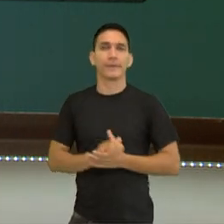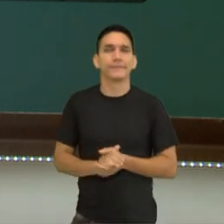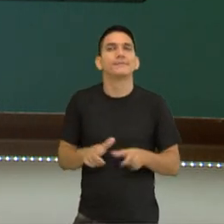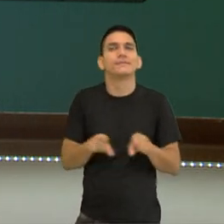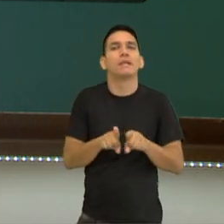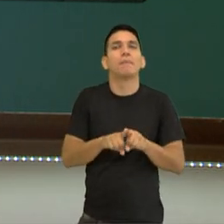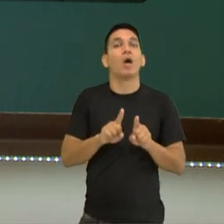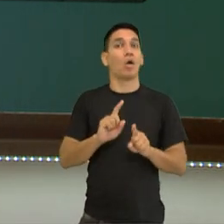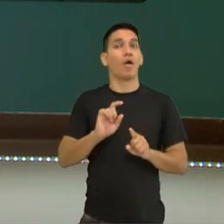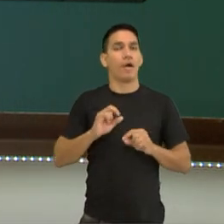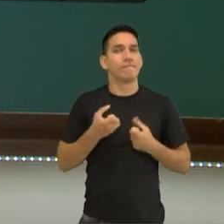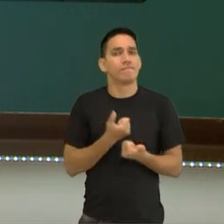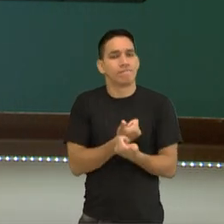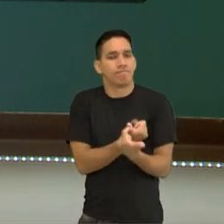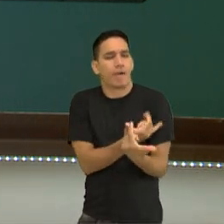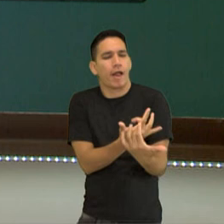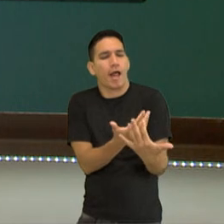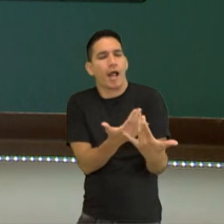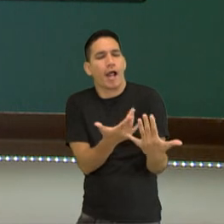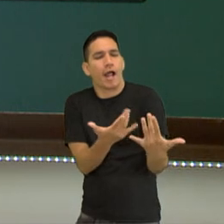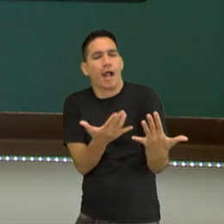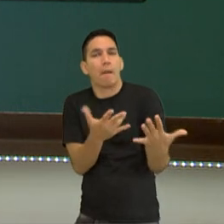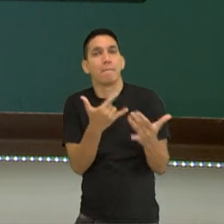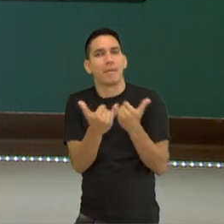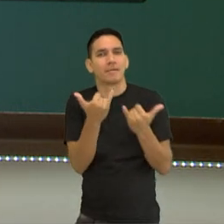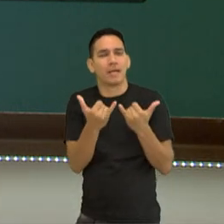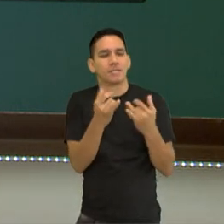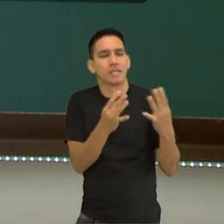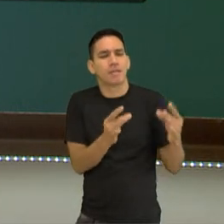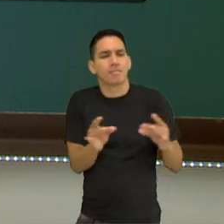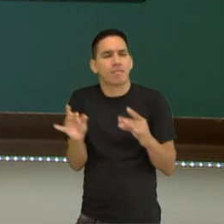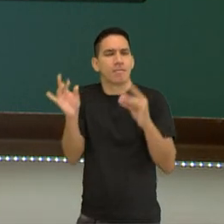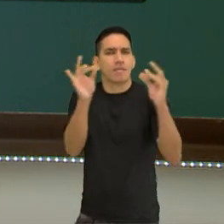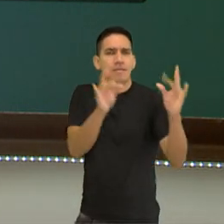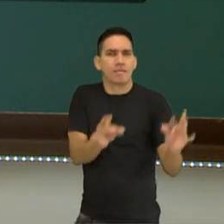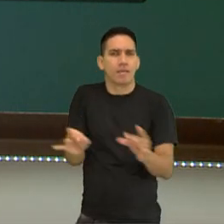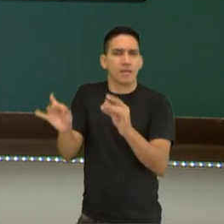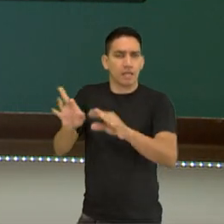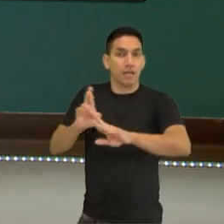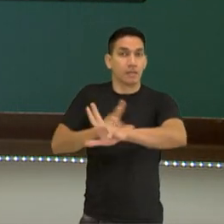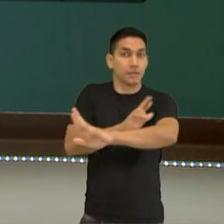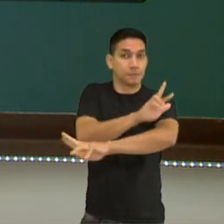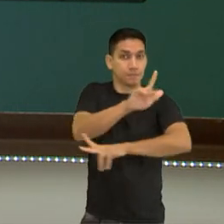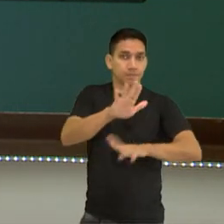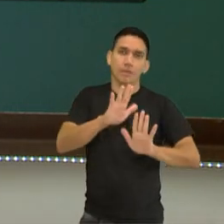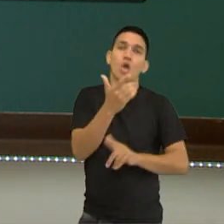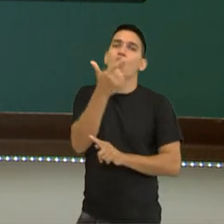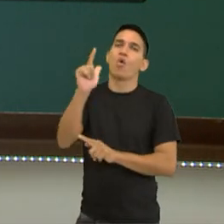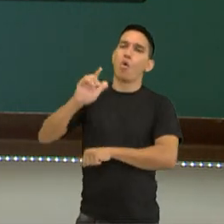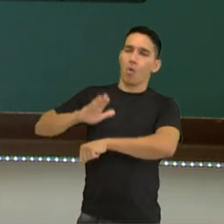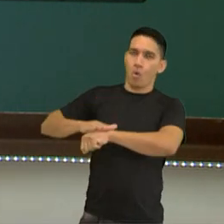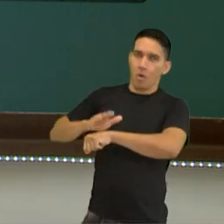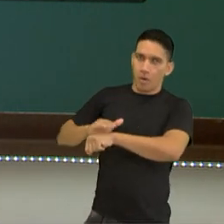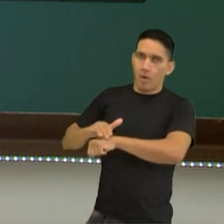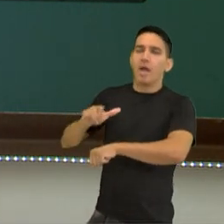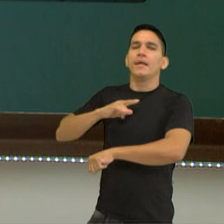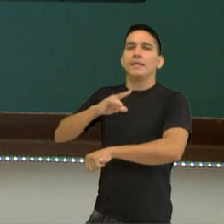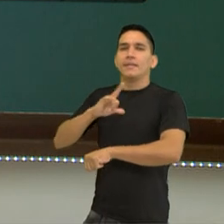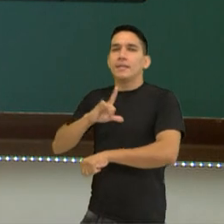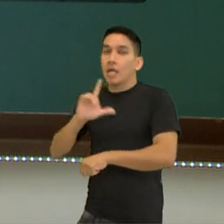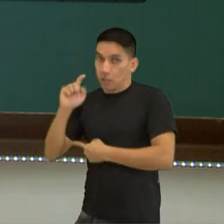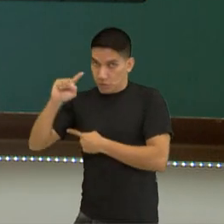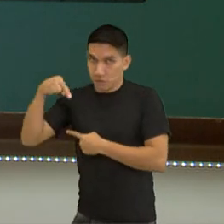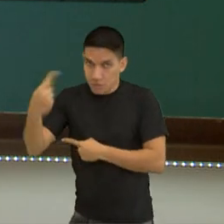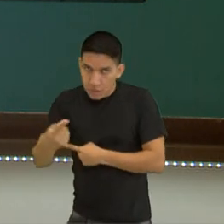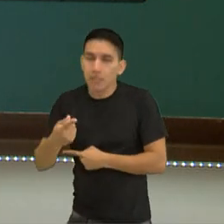muito ornamentadas, né, para diferenciar bem. Já num outro movimento, o movimento depois que a gente vê